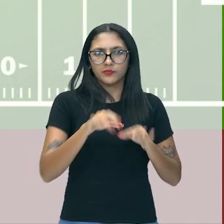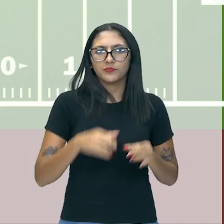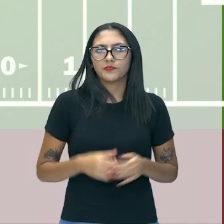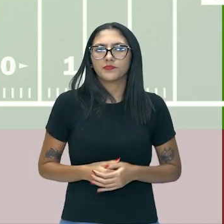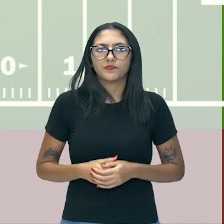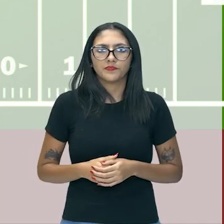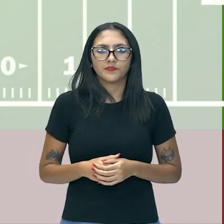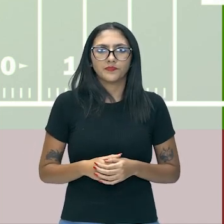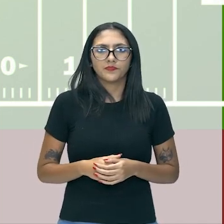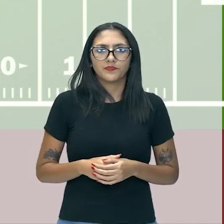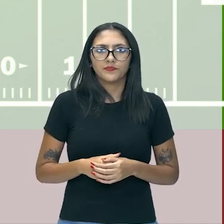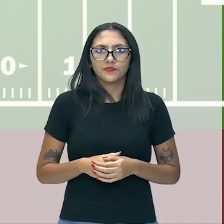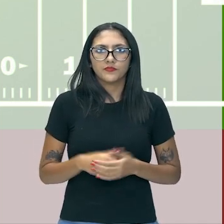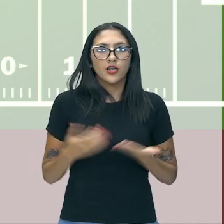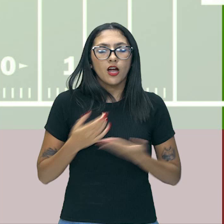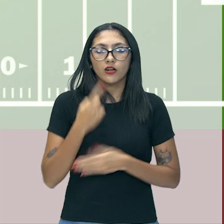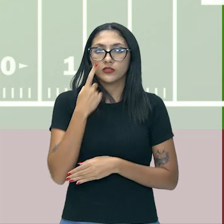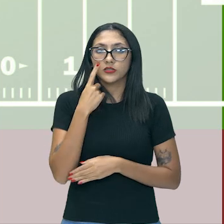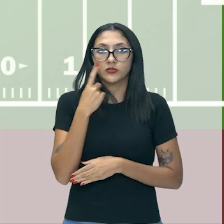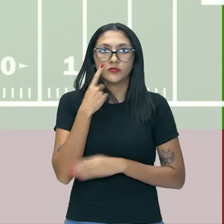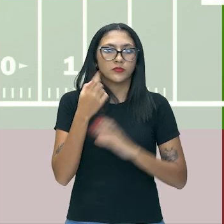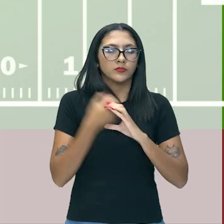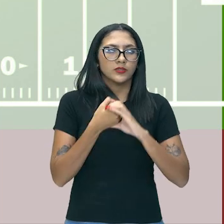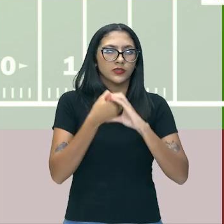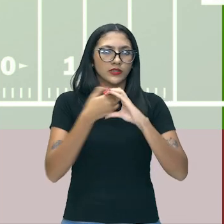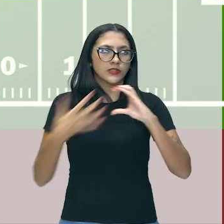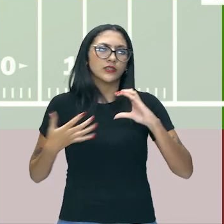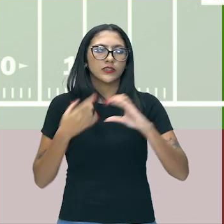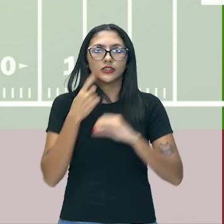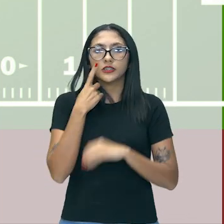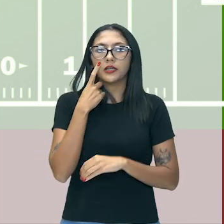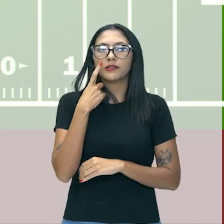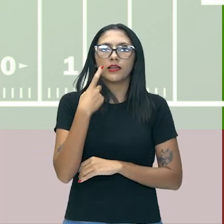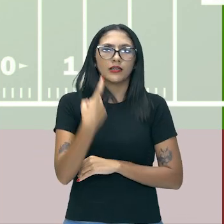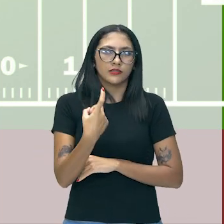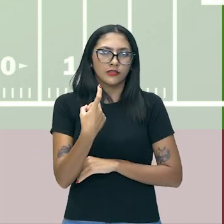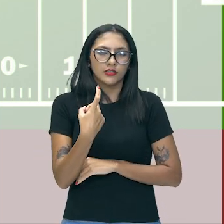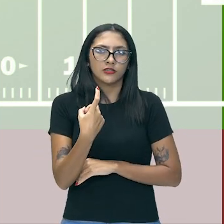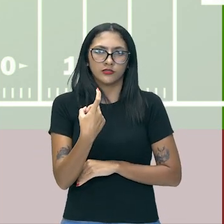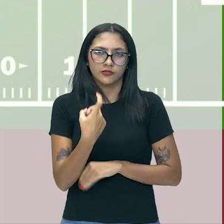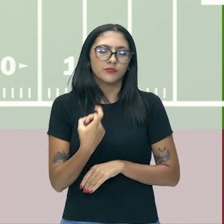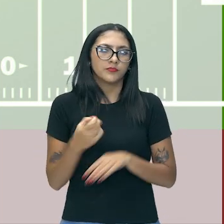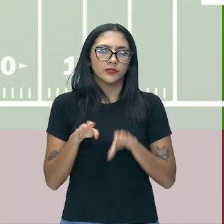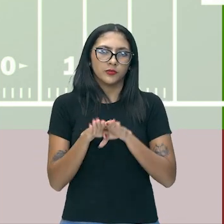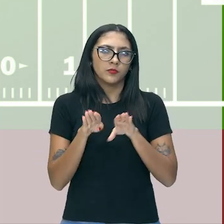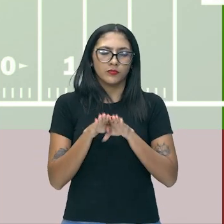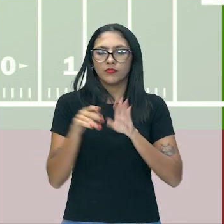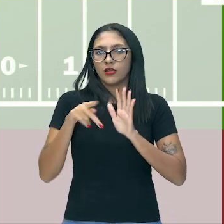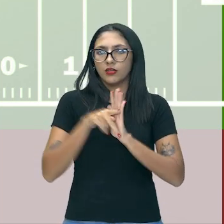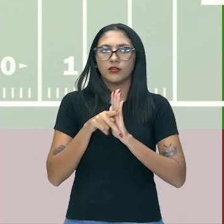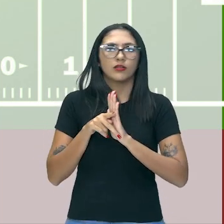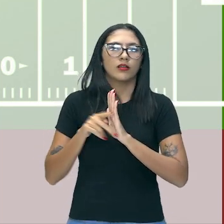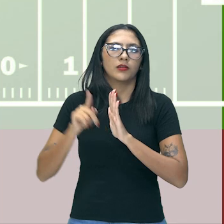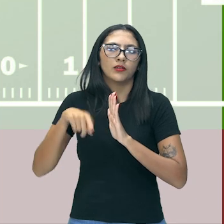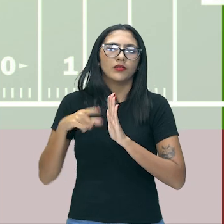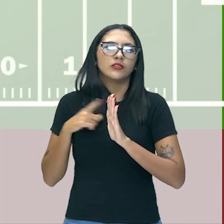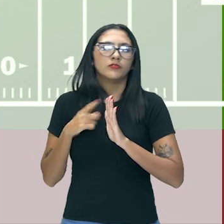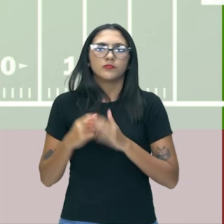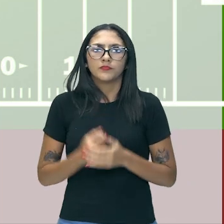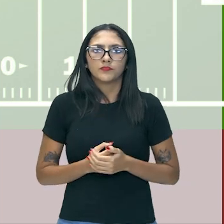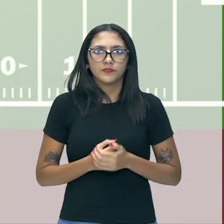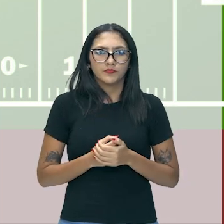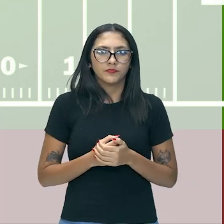gente vai ver aqui uma característica muito legal, muito interessante, sobre essas, onde está